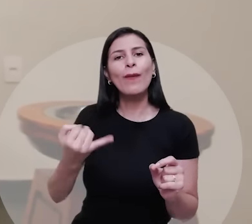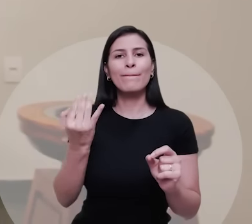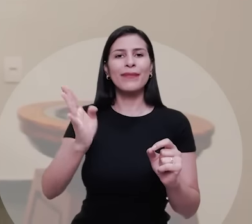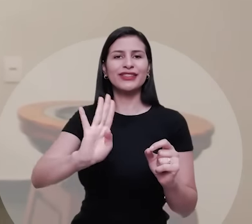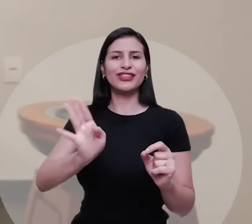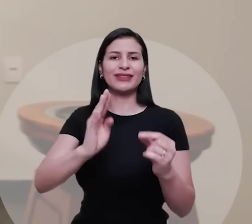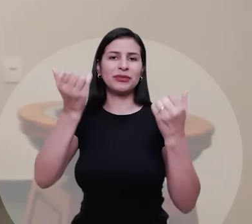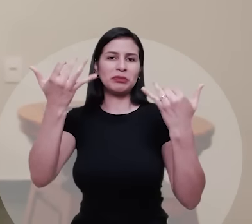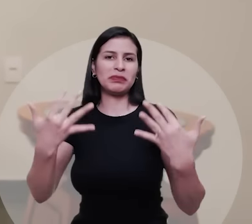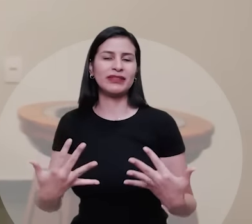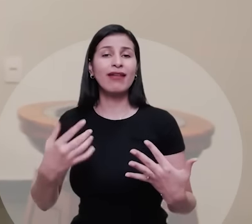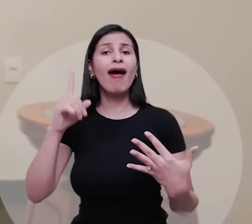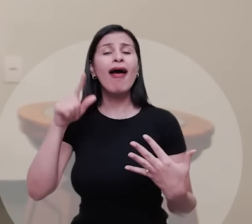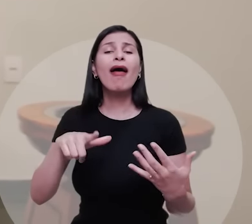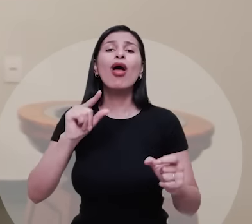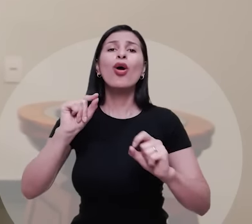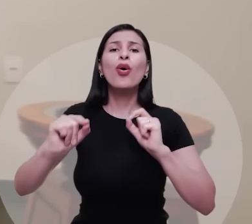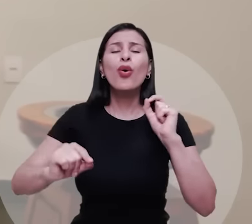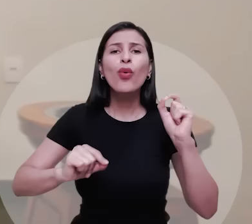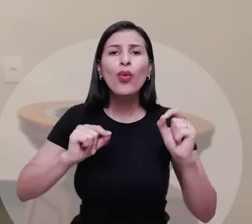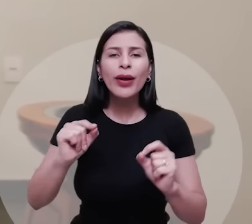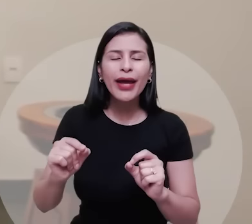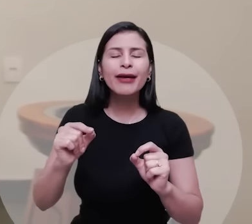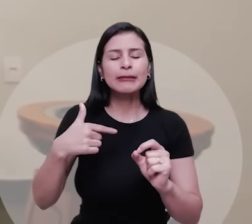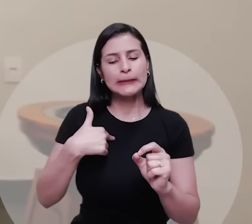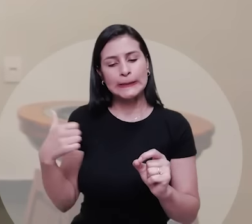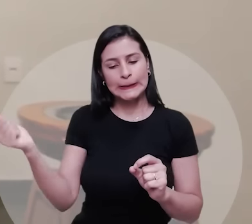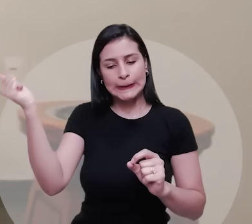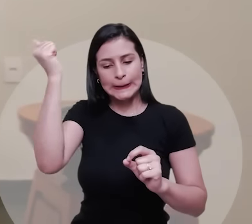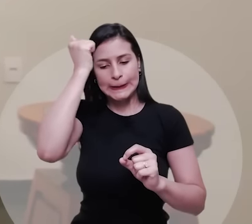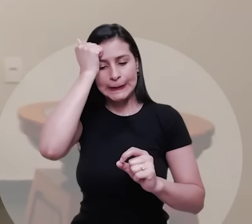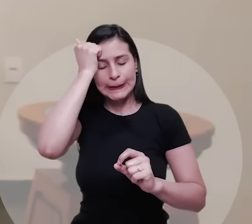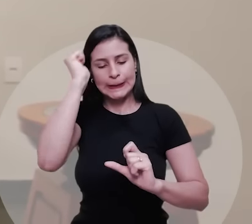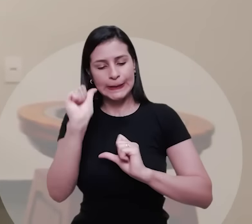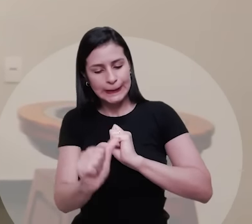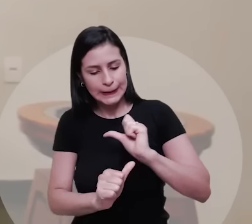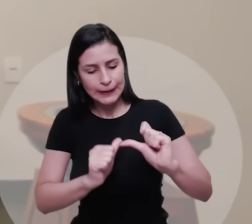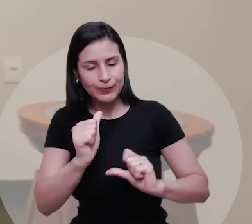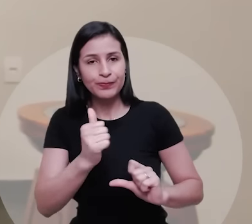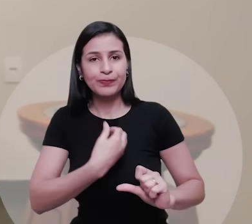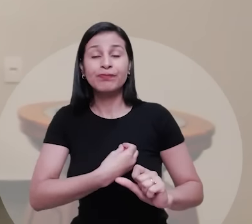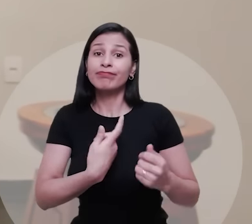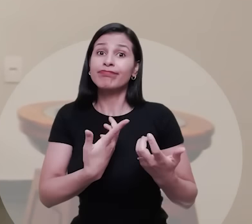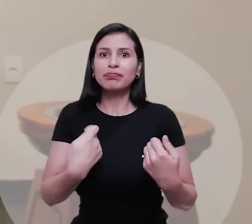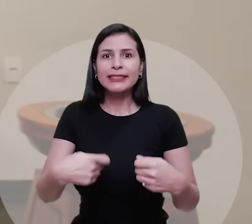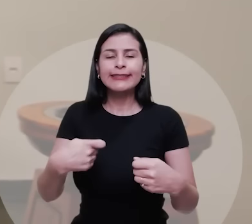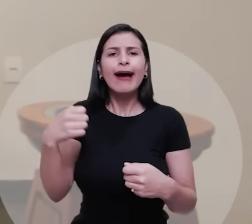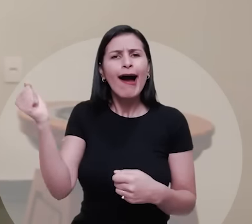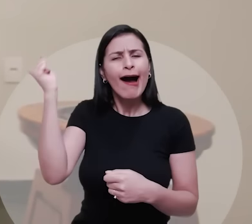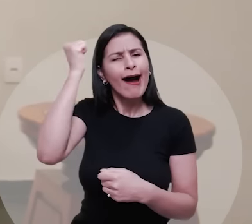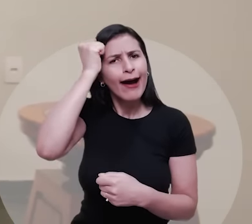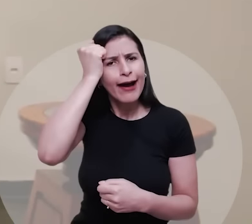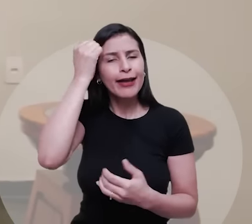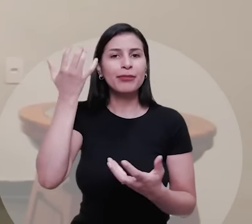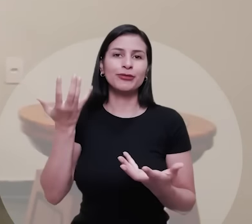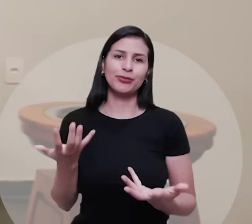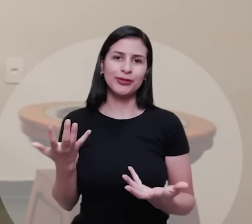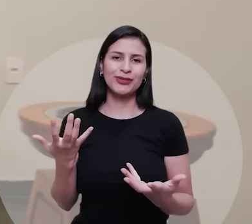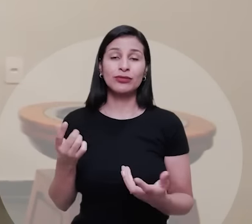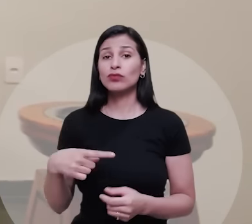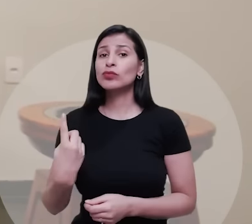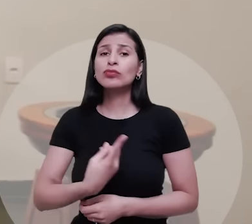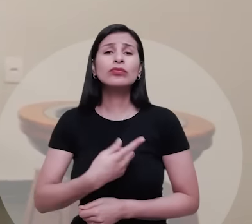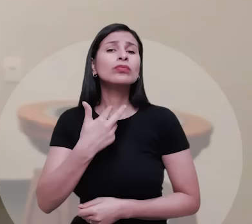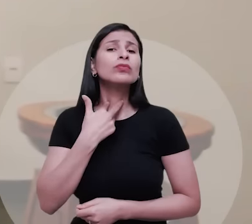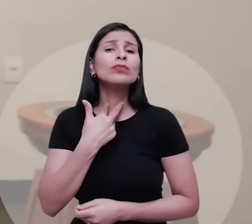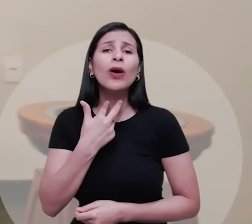arrependimento. É necessário arrependimento. Não dá para vivermos baseados apenas na